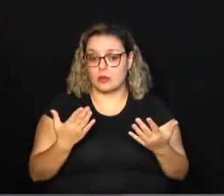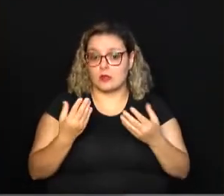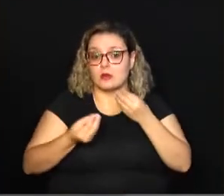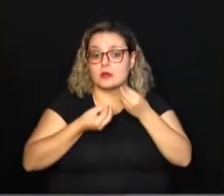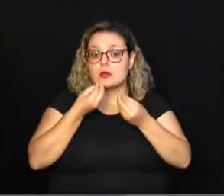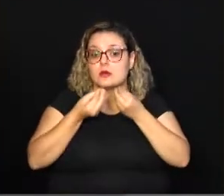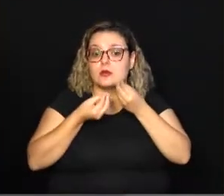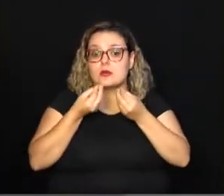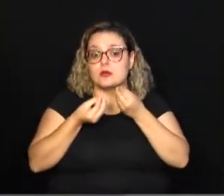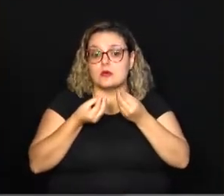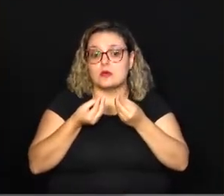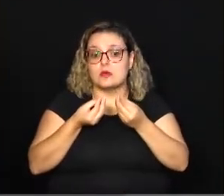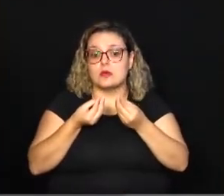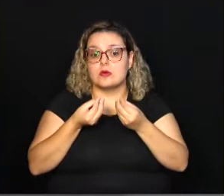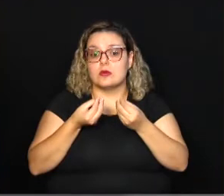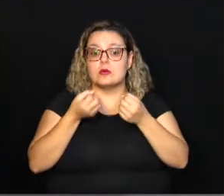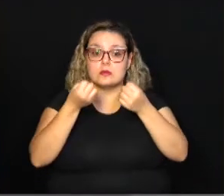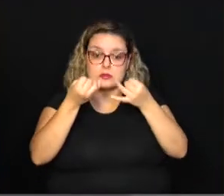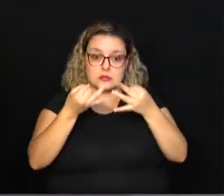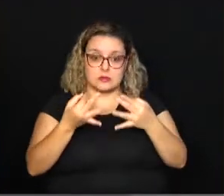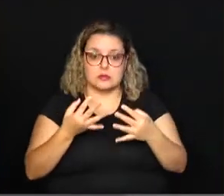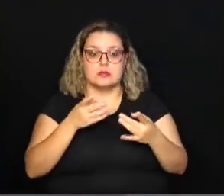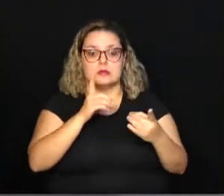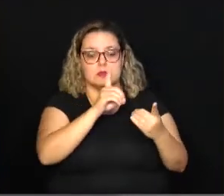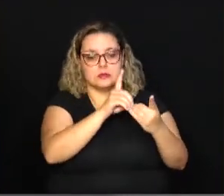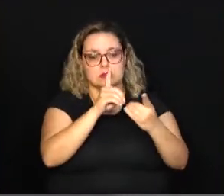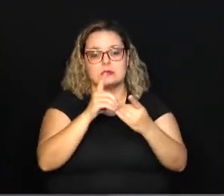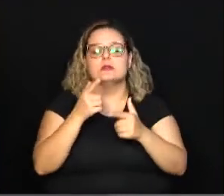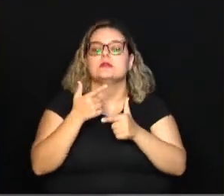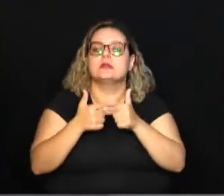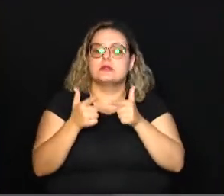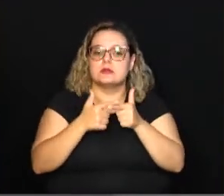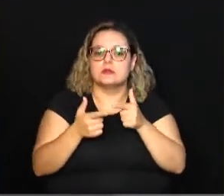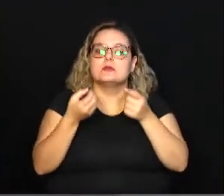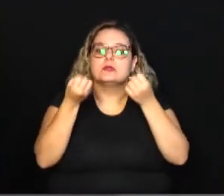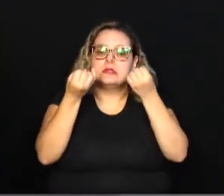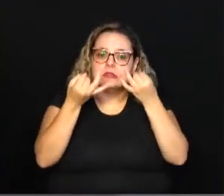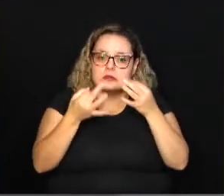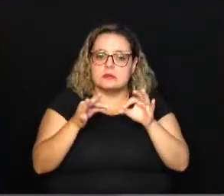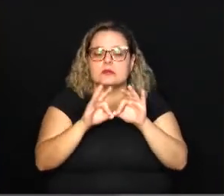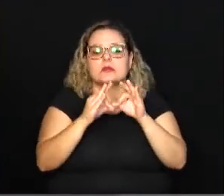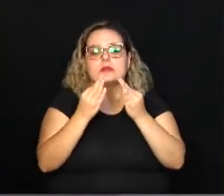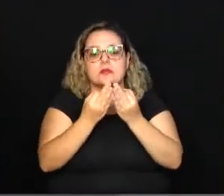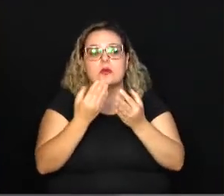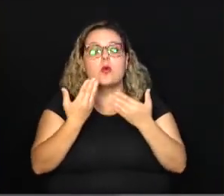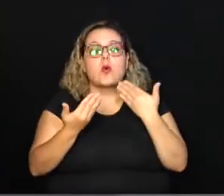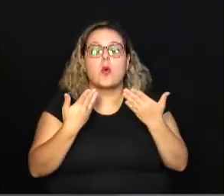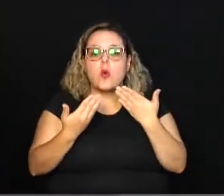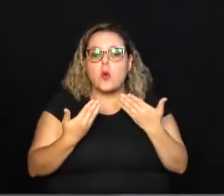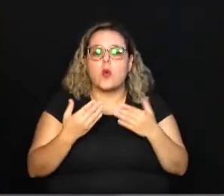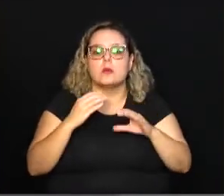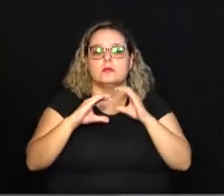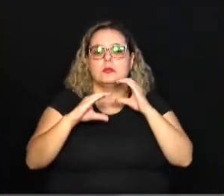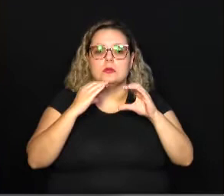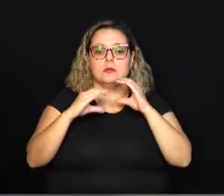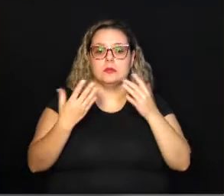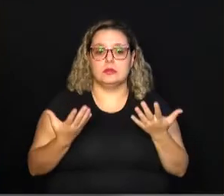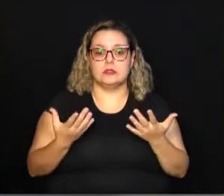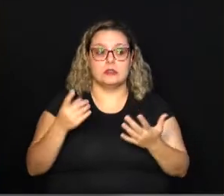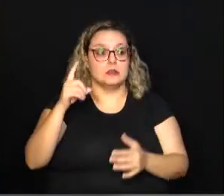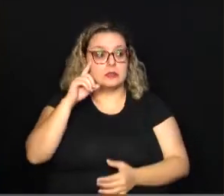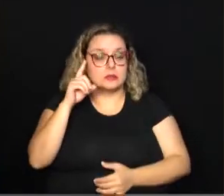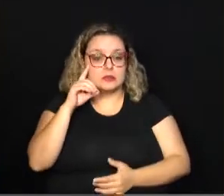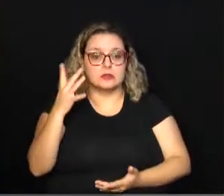Sérgio nos explicasse se está tendo esse problema, como está sendo a comunicação com os familiares, se é diariamente,